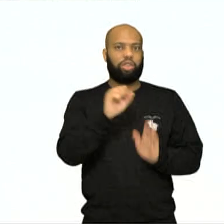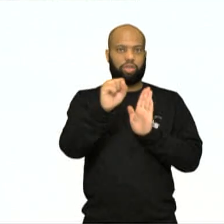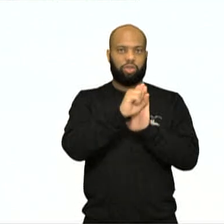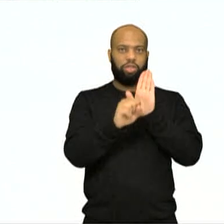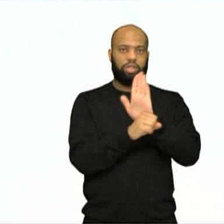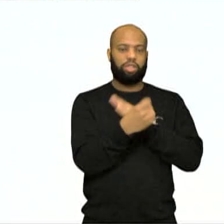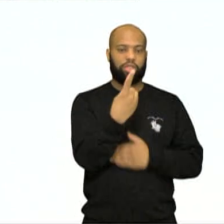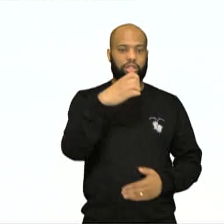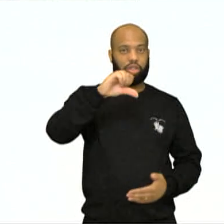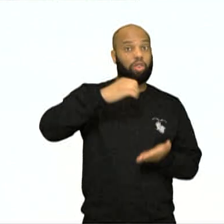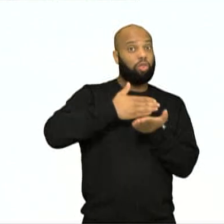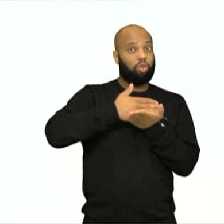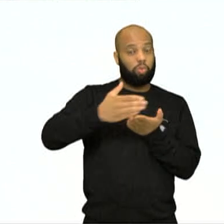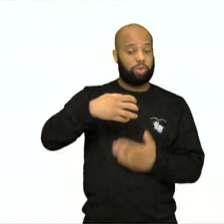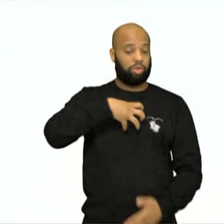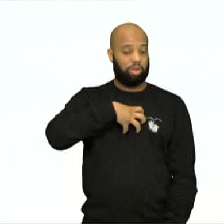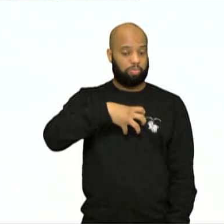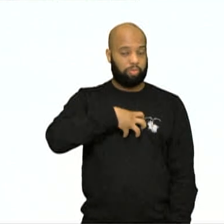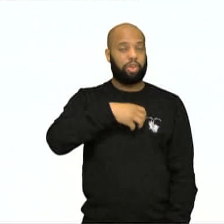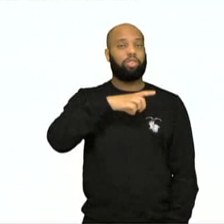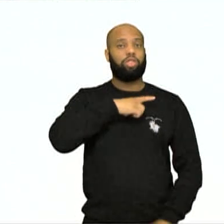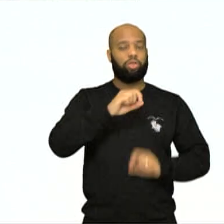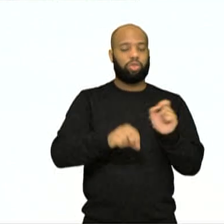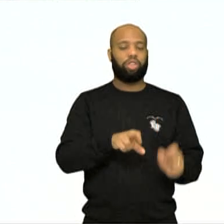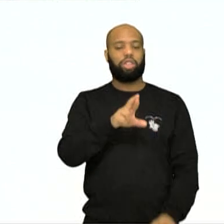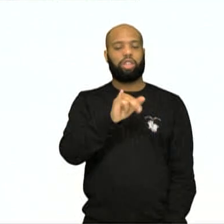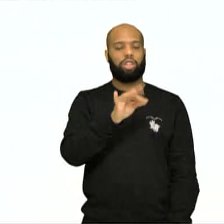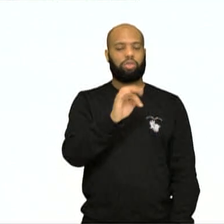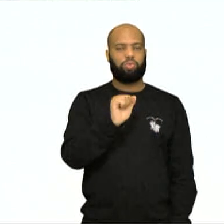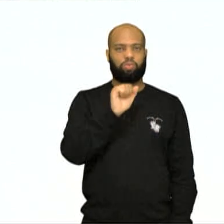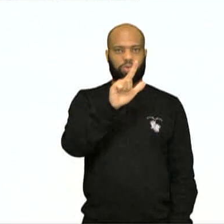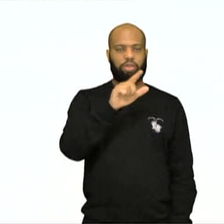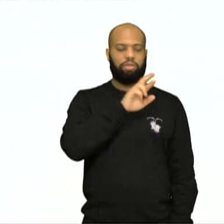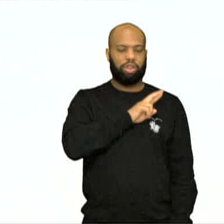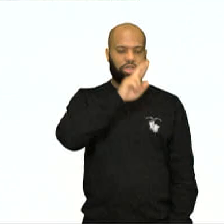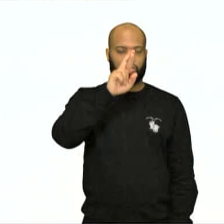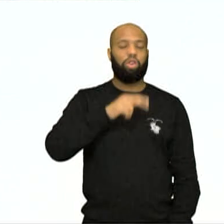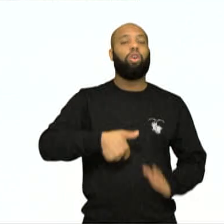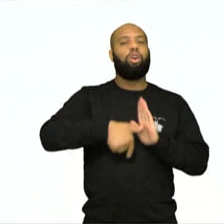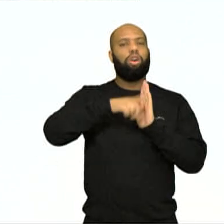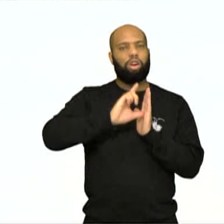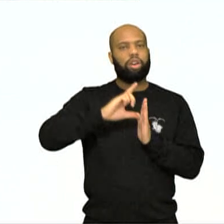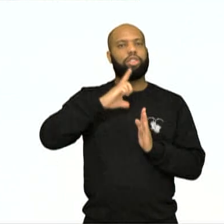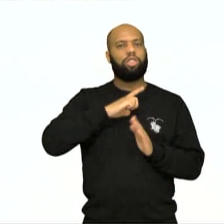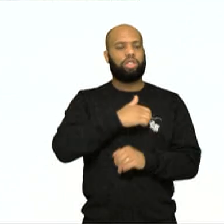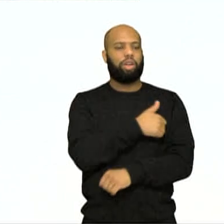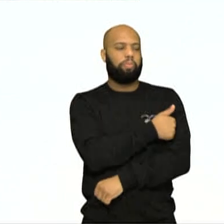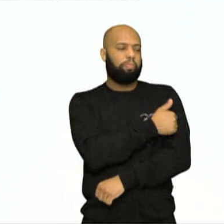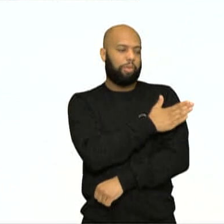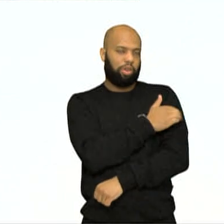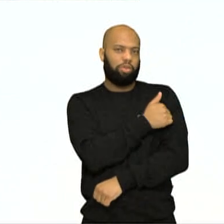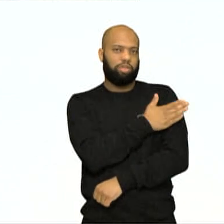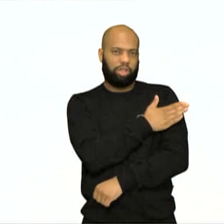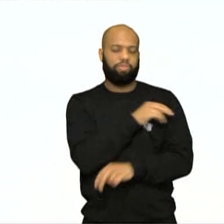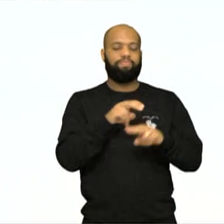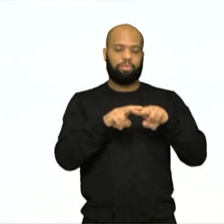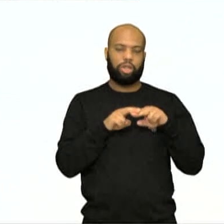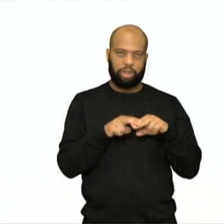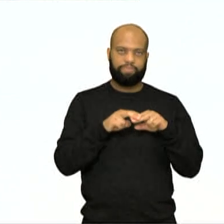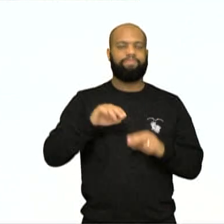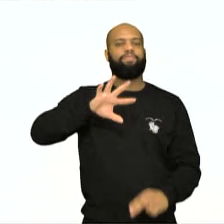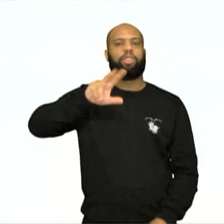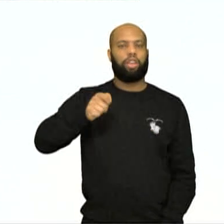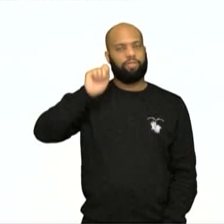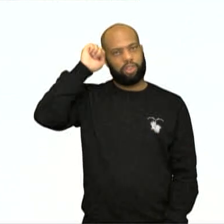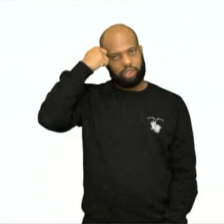Bahia, começou de rituais religiosos, havia um enorme preconceito com toda manifestação cultural vinda dos africanos.